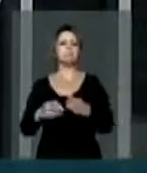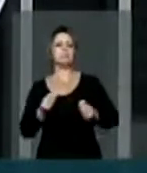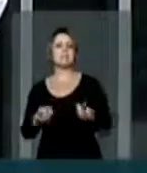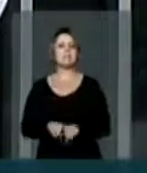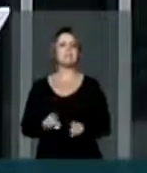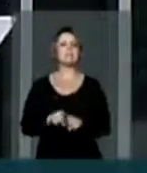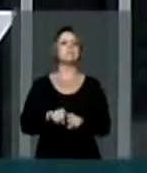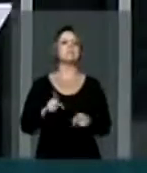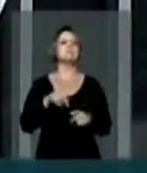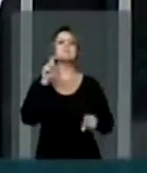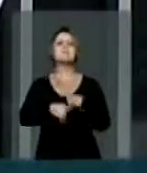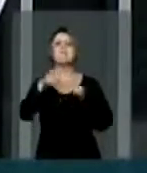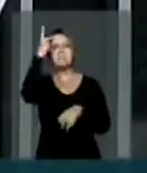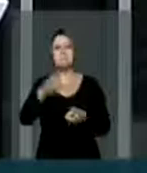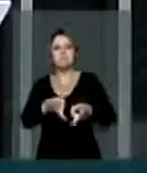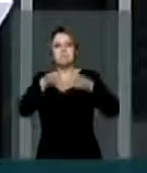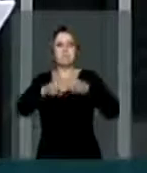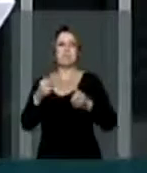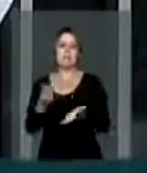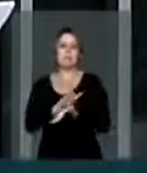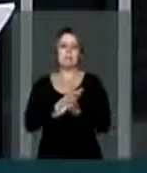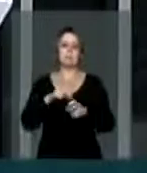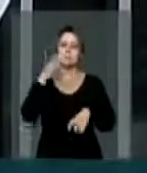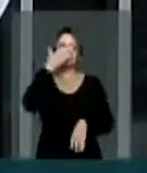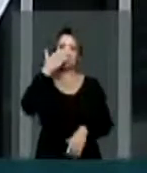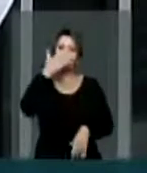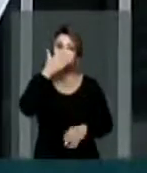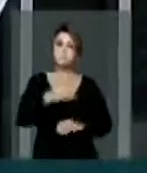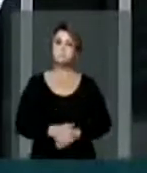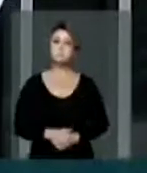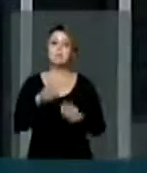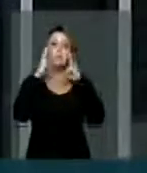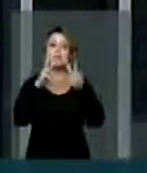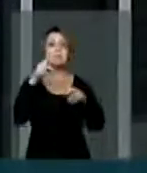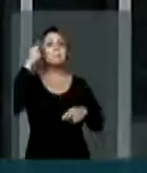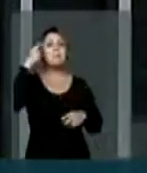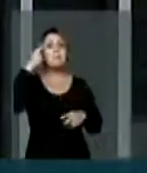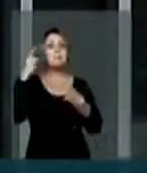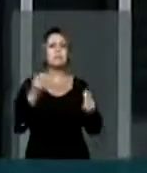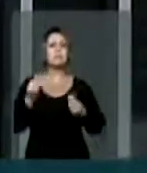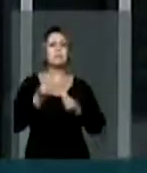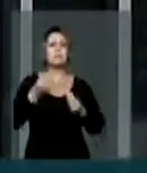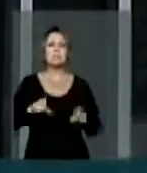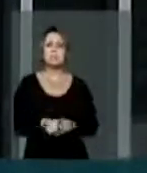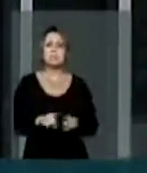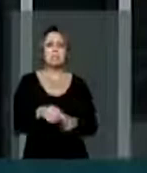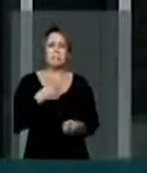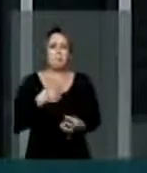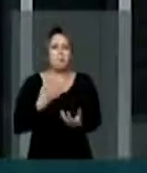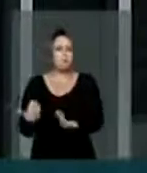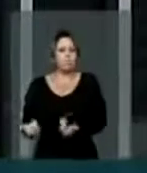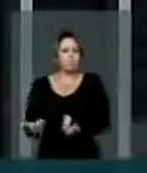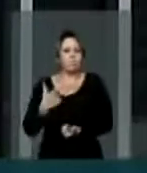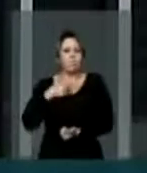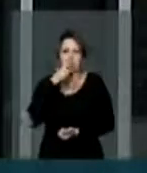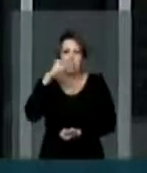os megas exploradores da prostituição. Está diante de nós uma ideia diabólica e destrutiva para nossos